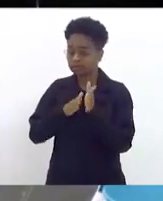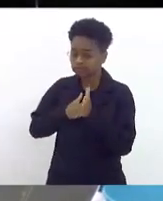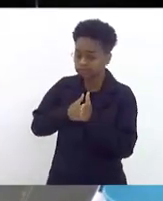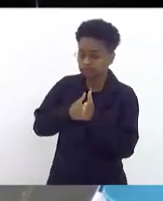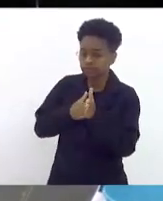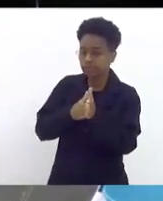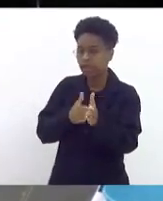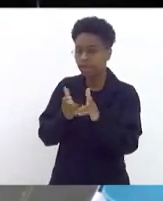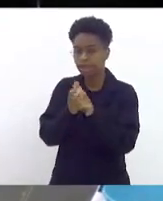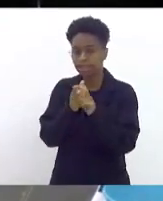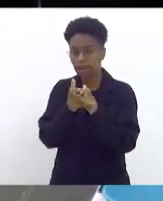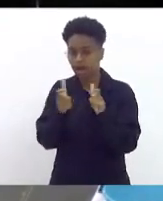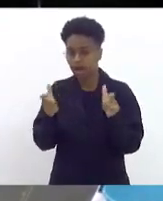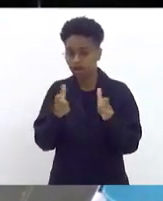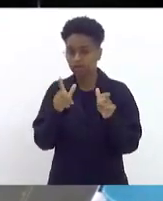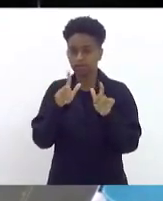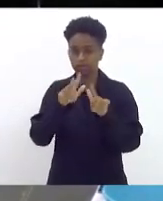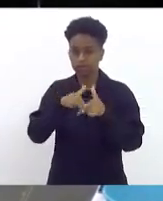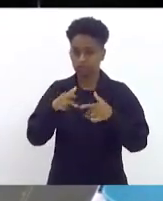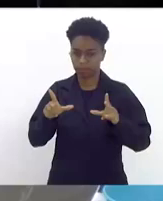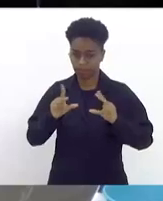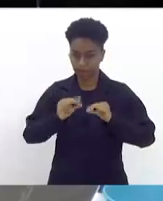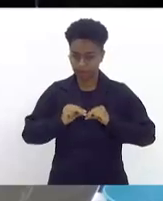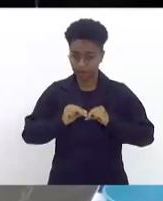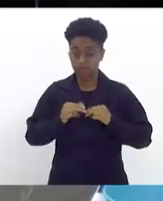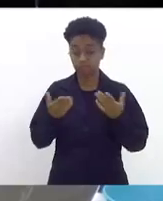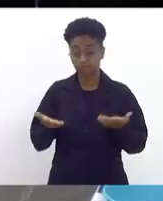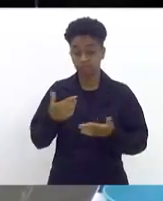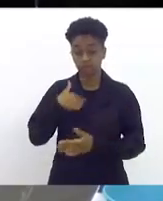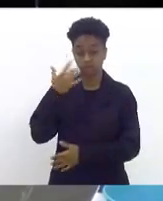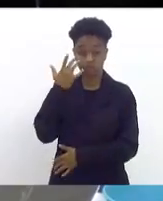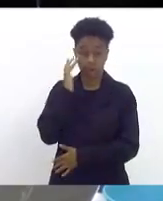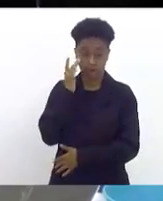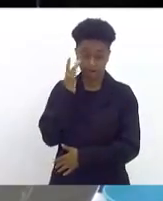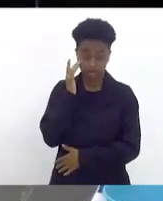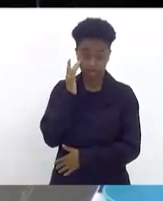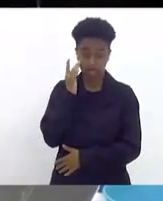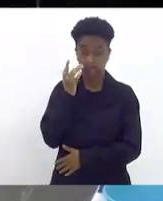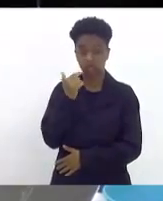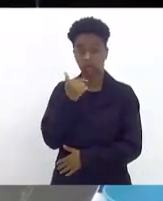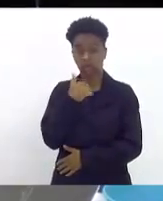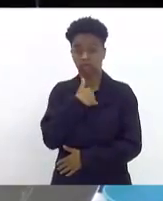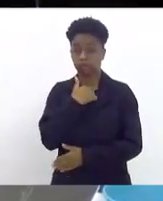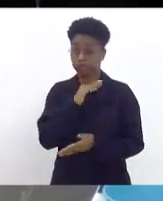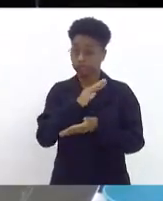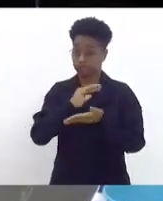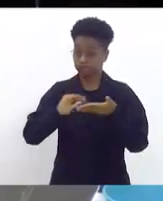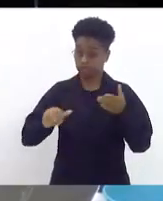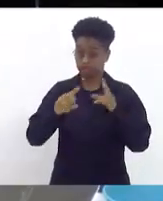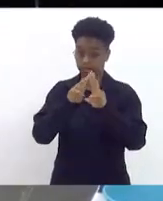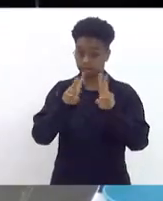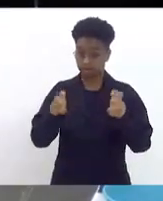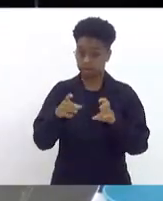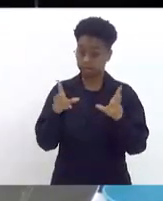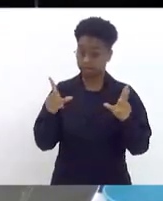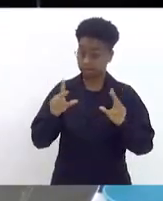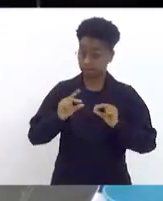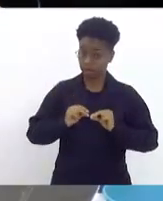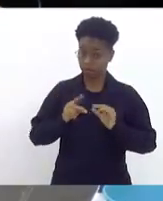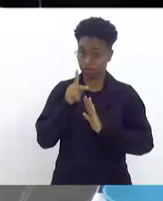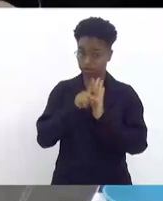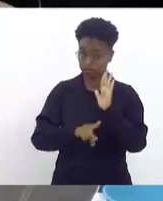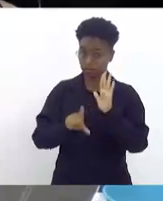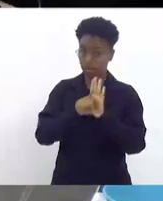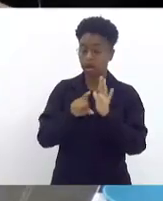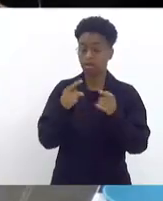predominantemente meritória e eu acho que eu tirei a questão do mérito do pé do pl quando eu